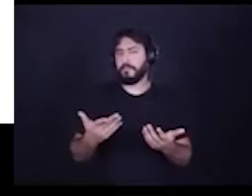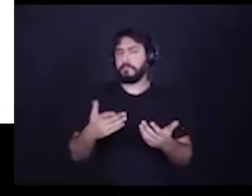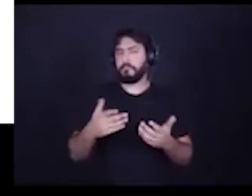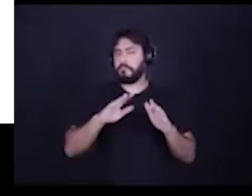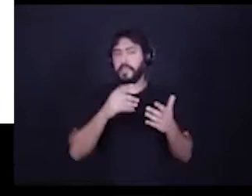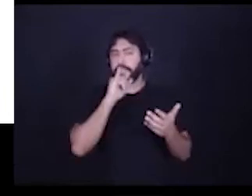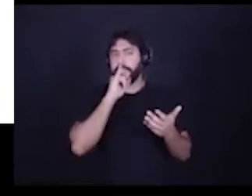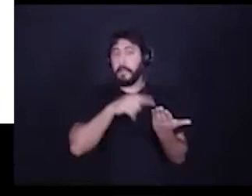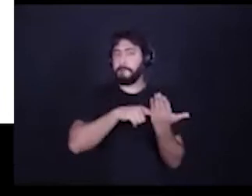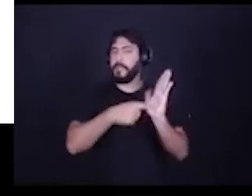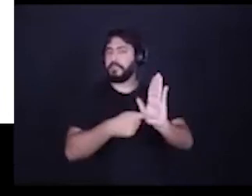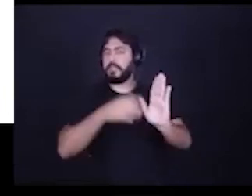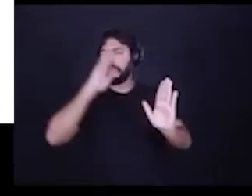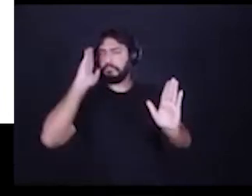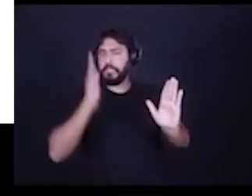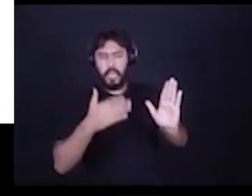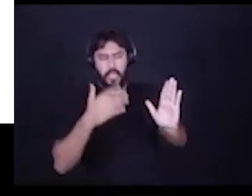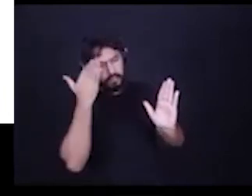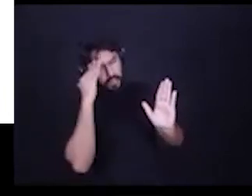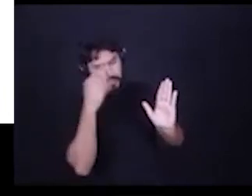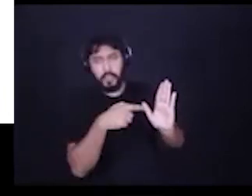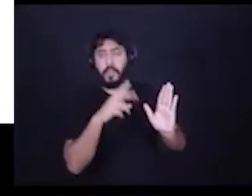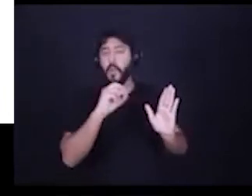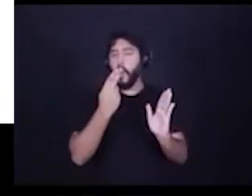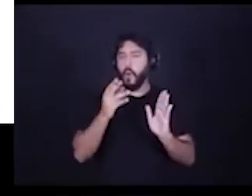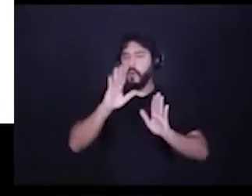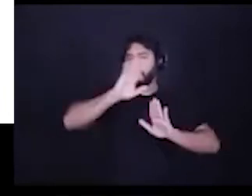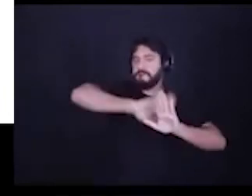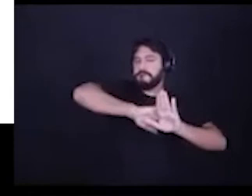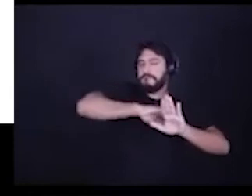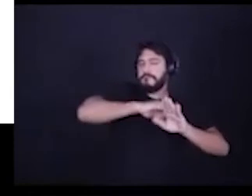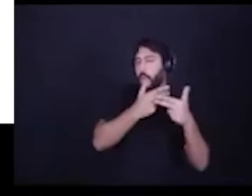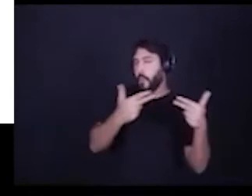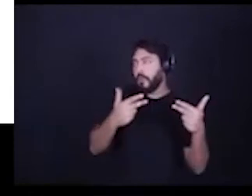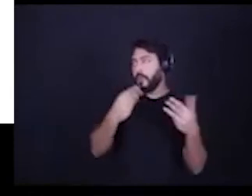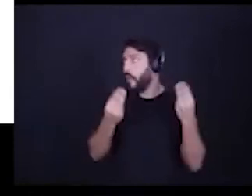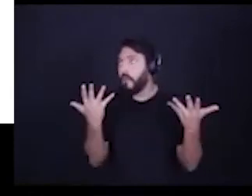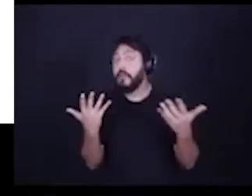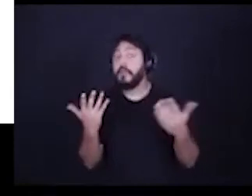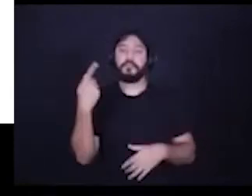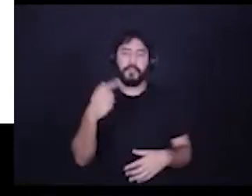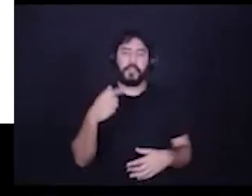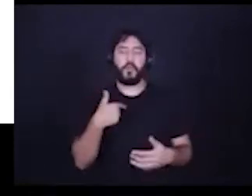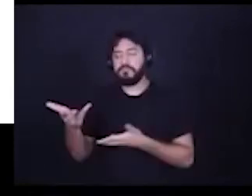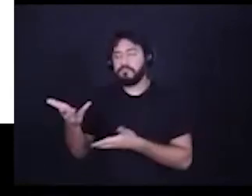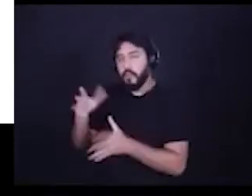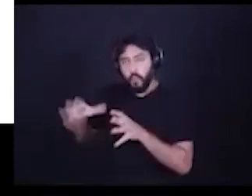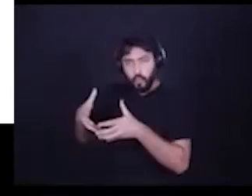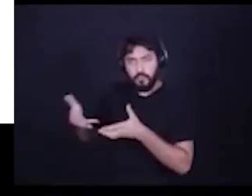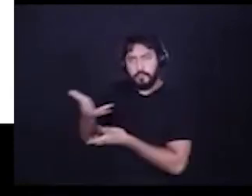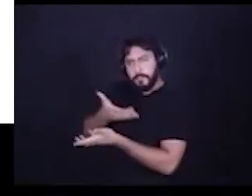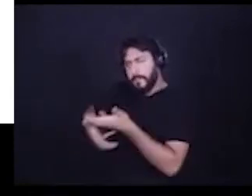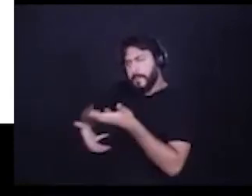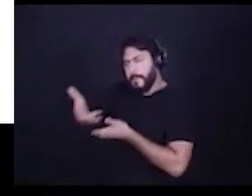literal eu vou ser, o quanto eu posso me colocar aí ou não. Compartilhando isso o tempo inteiro com a equipe, com as pessoas que estavam fazendo